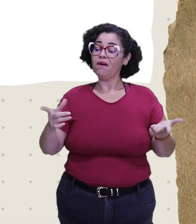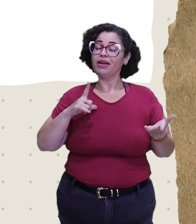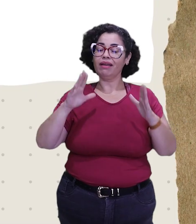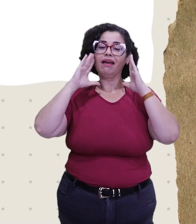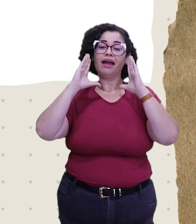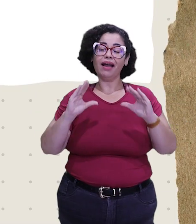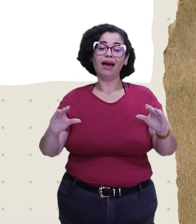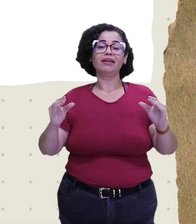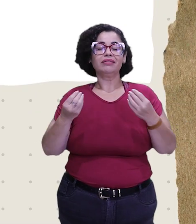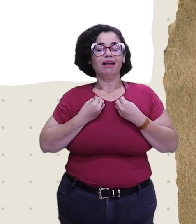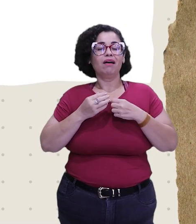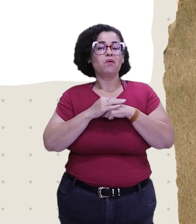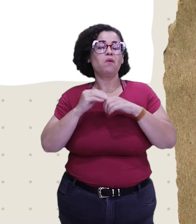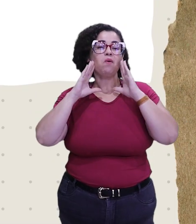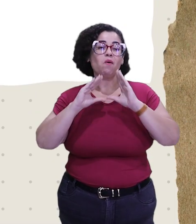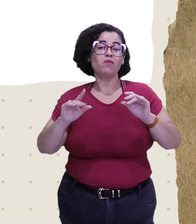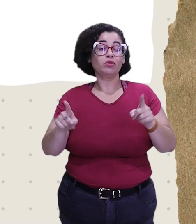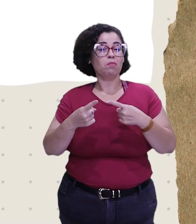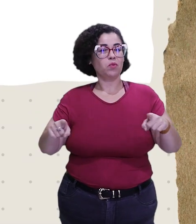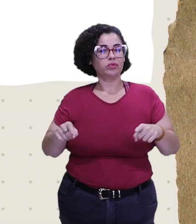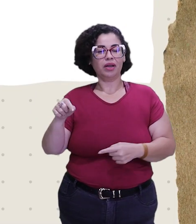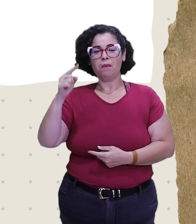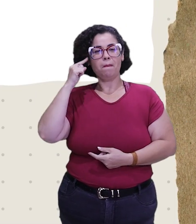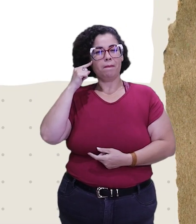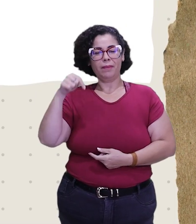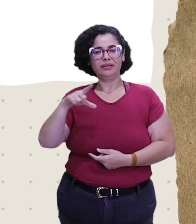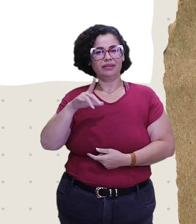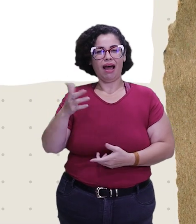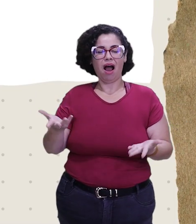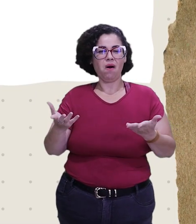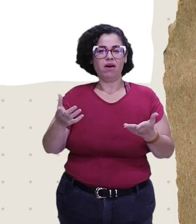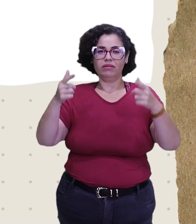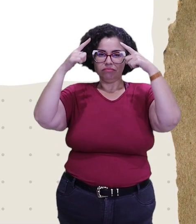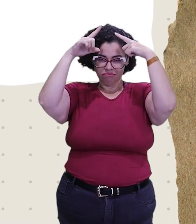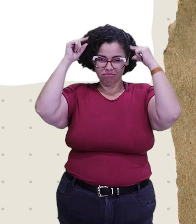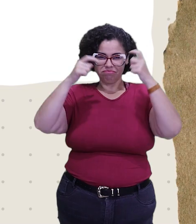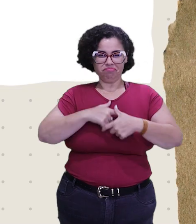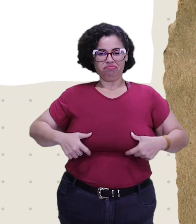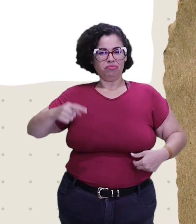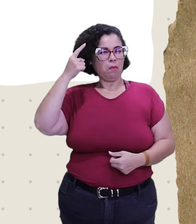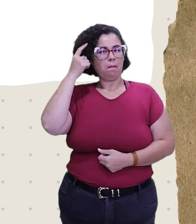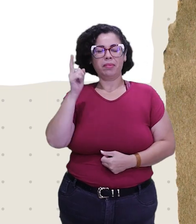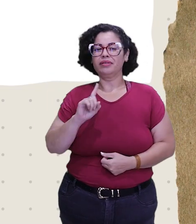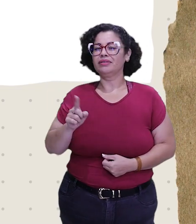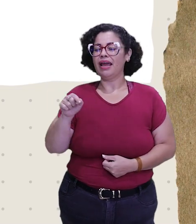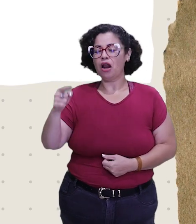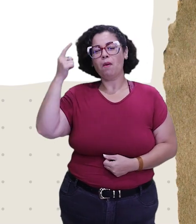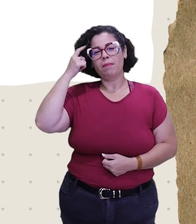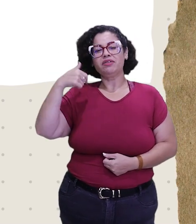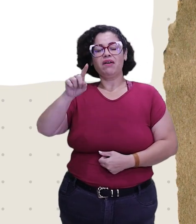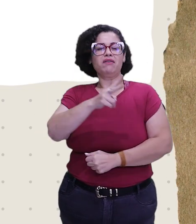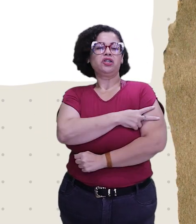e conforto da música. Volta Seca não pensava com certeza em Lampião neste momento. Pedro Bala não pensava em ser um